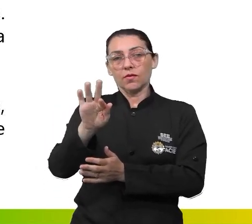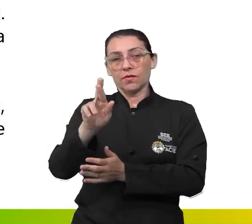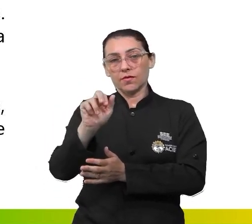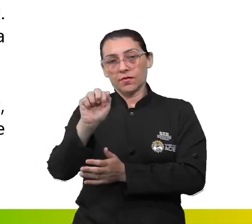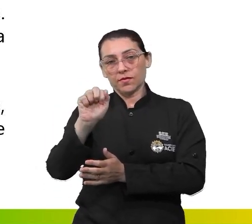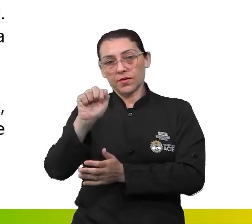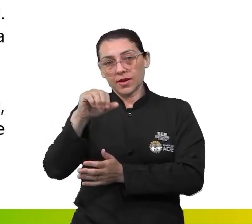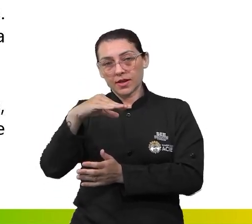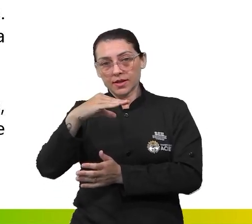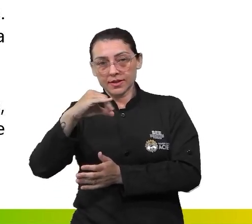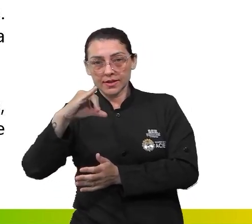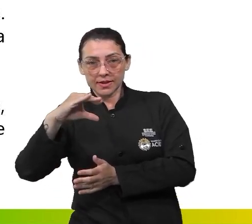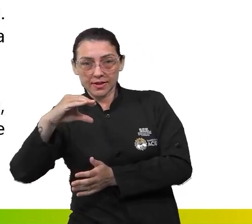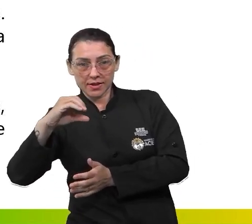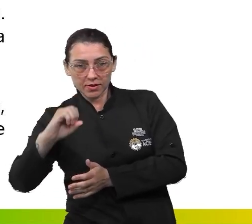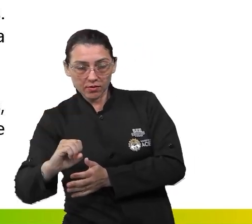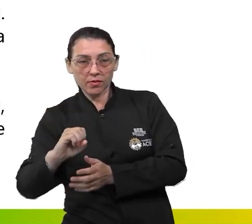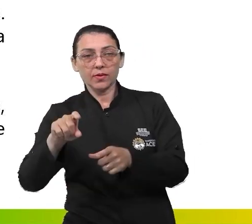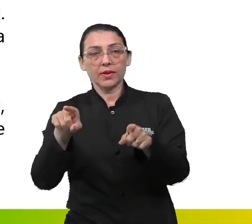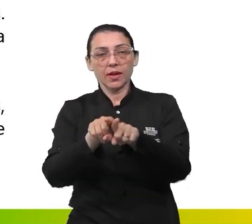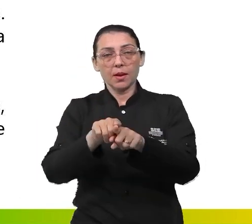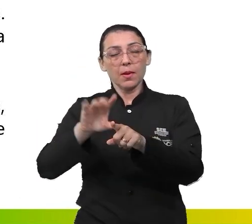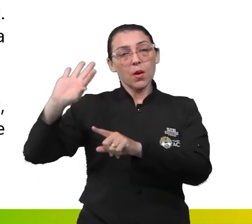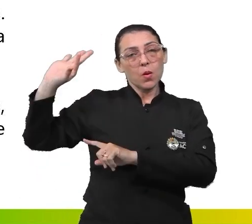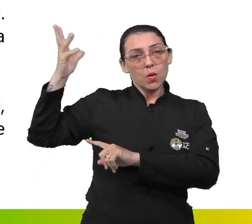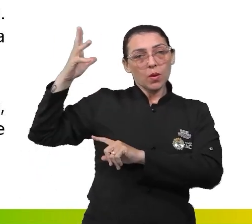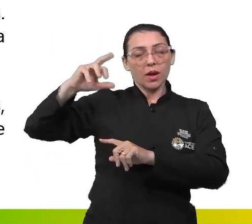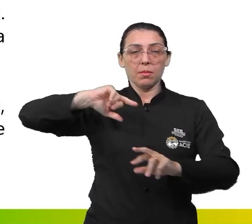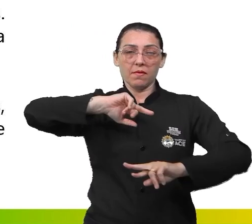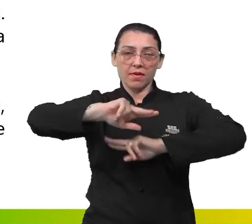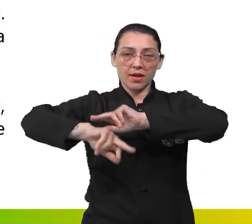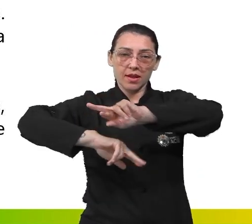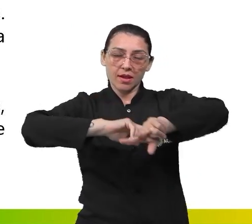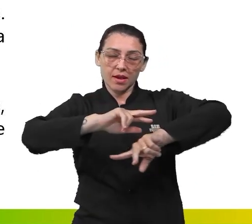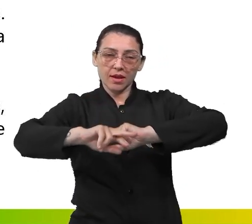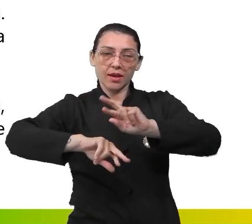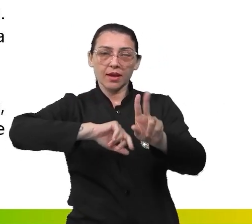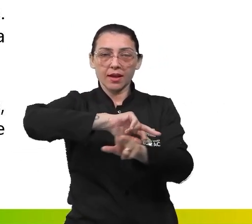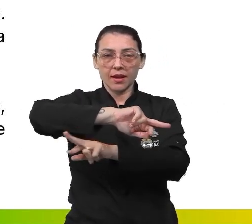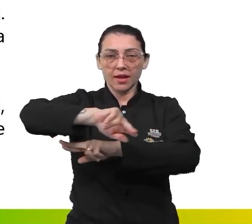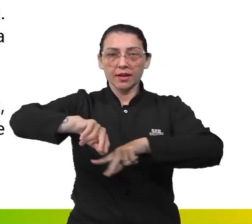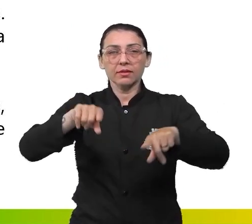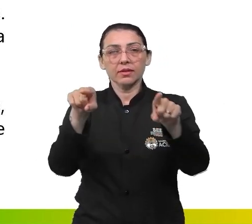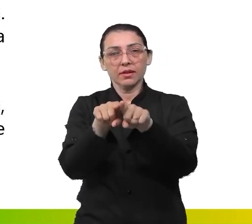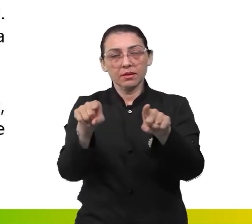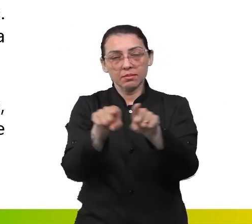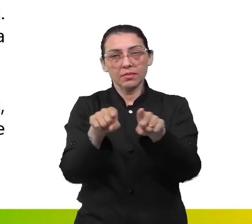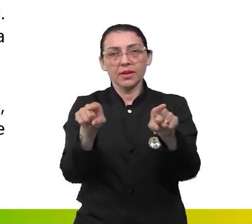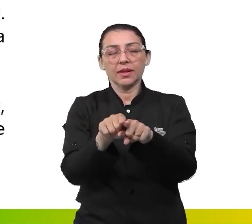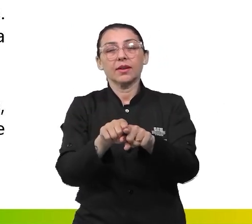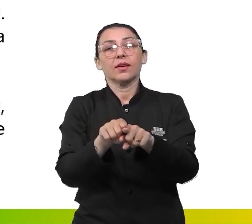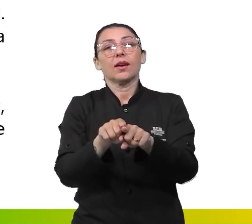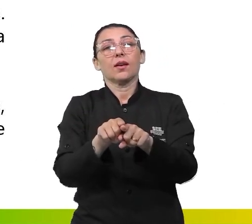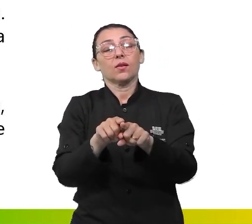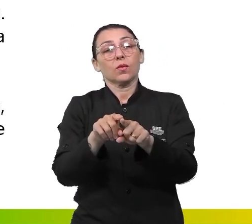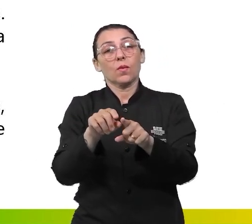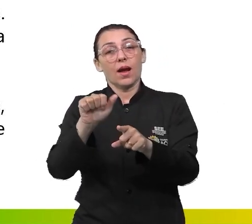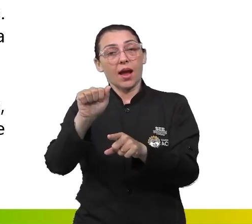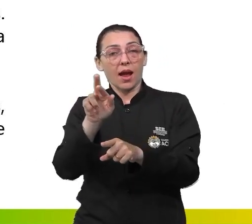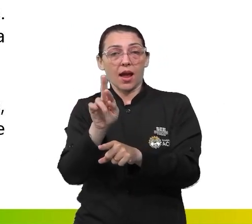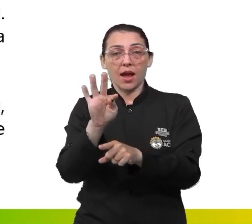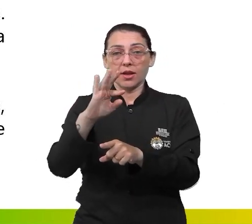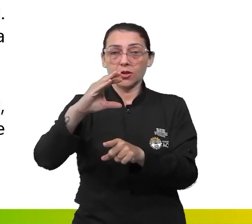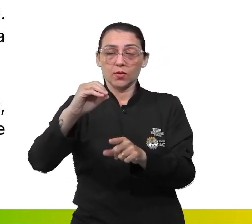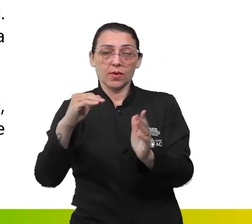tá? E o clima variado, devido à localização do continente, ele apresenta um clima bastante variado, que vai desde o Ártico